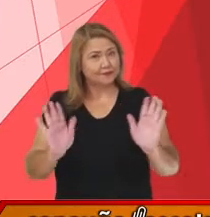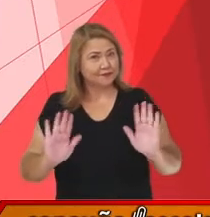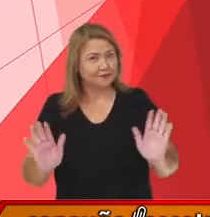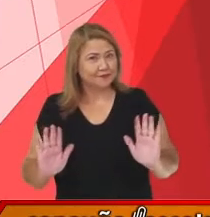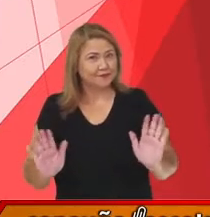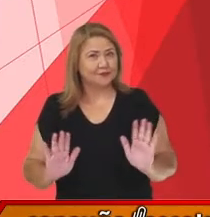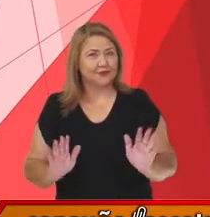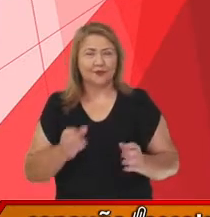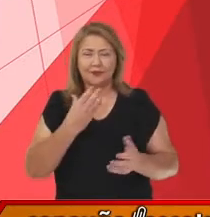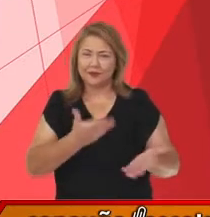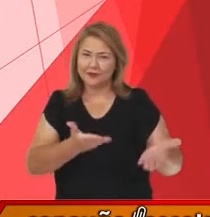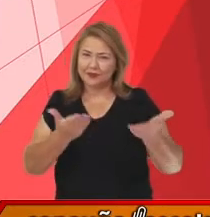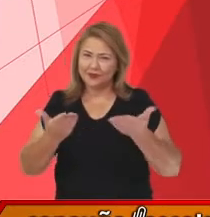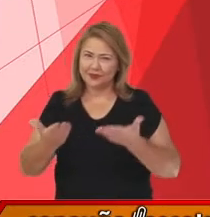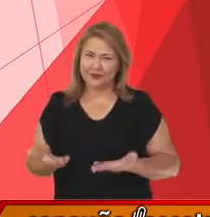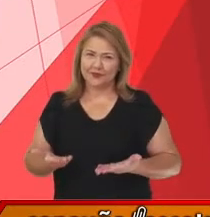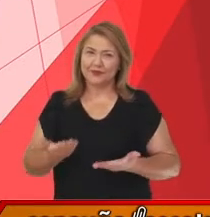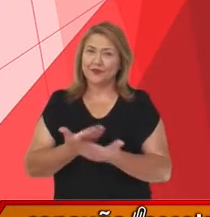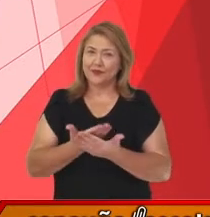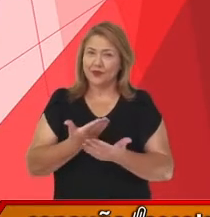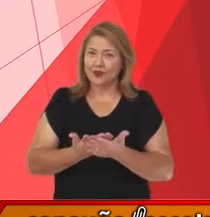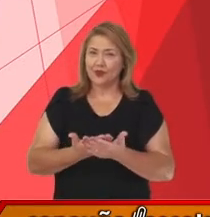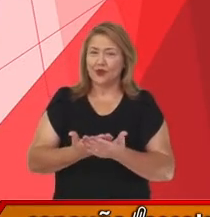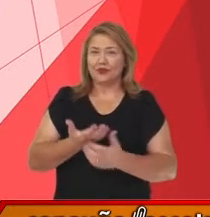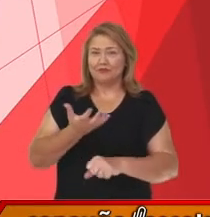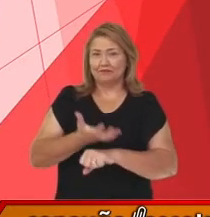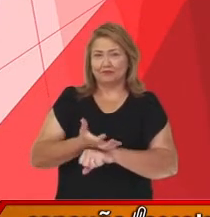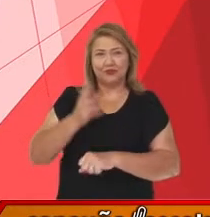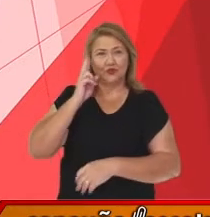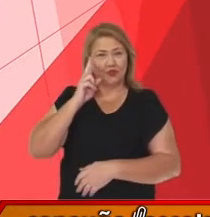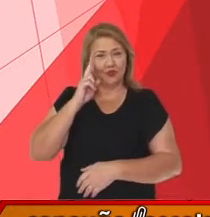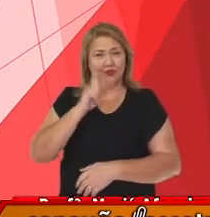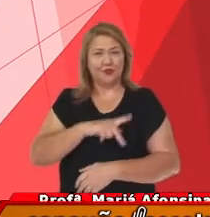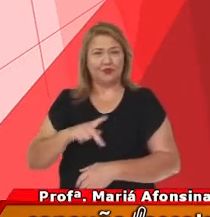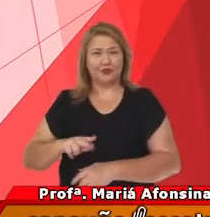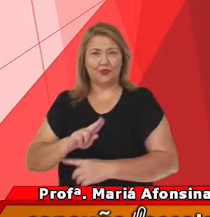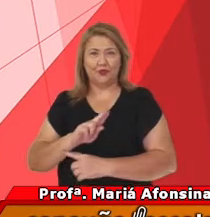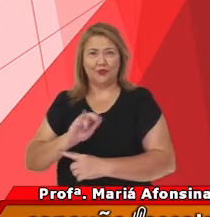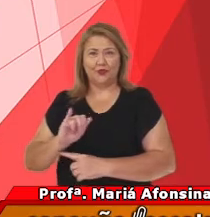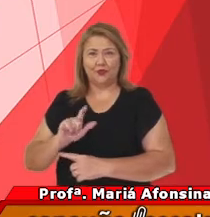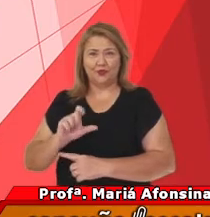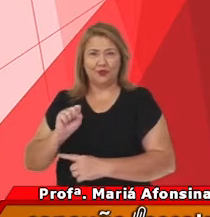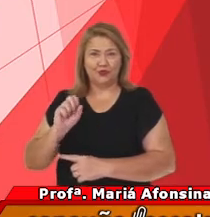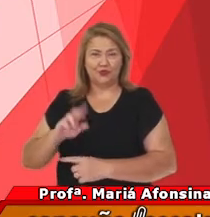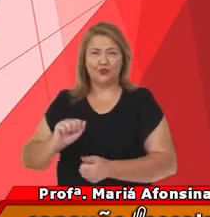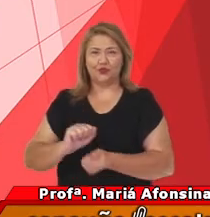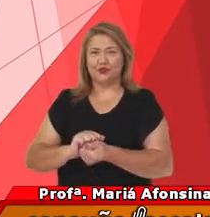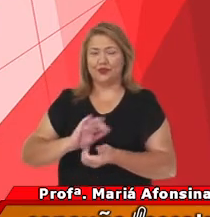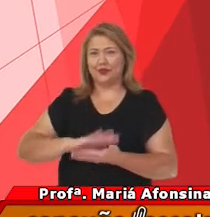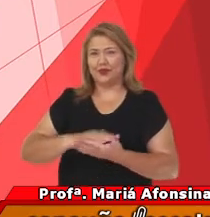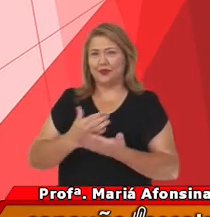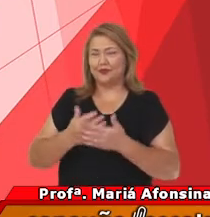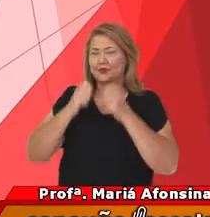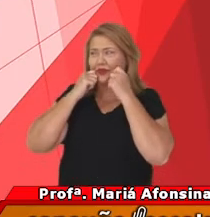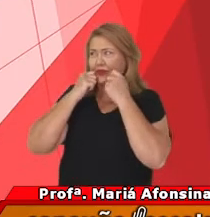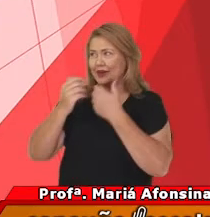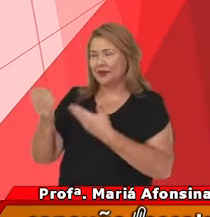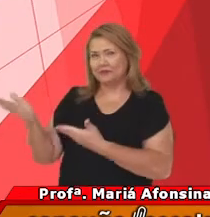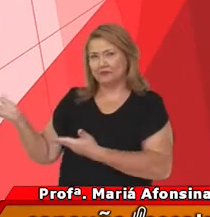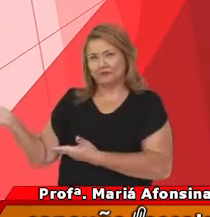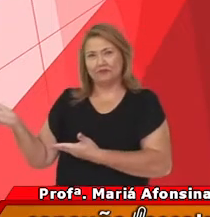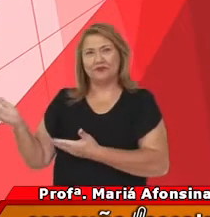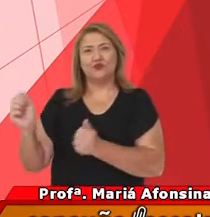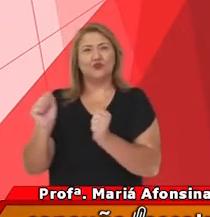Olá, sejam bem-vindos a mais uma aula de História. Sou o professor Wilson, juntamente com a professora intérprete Maria, e